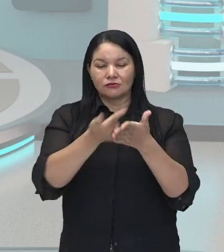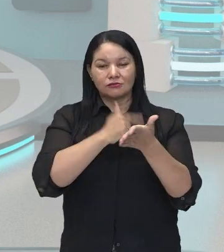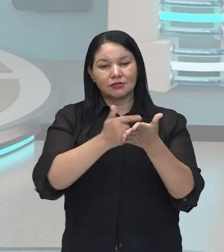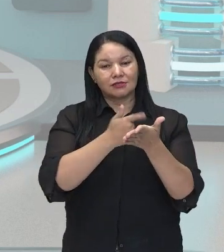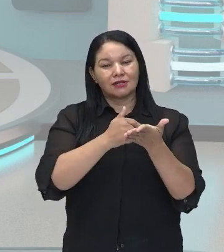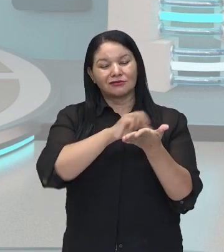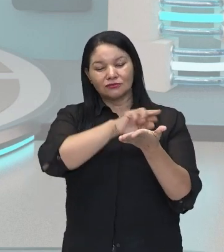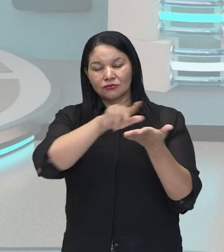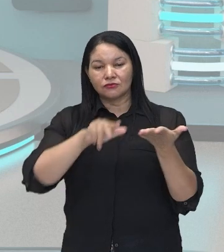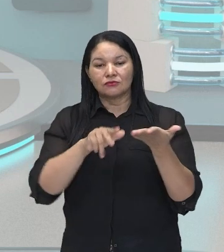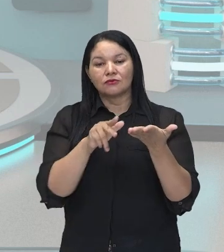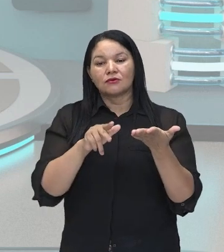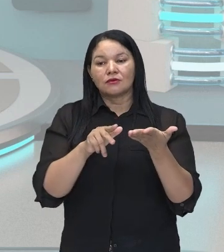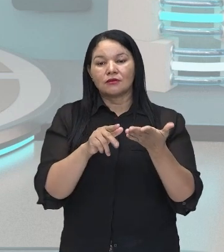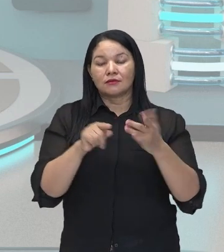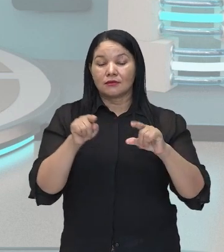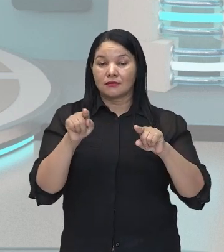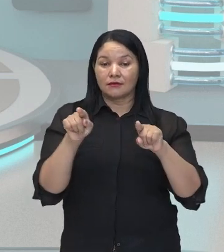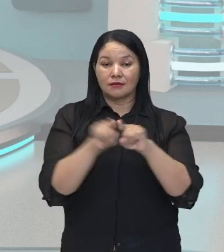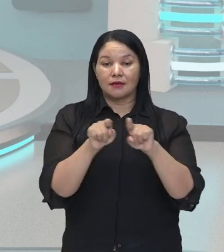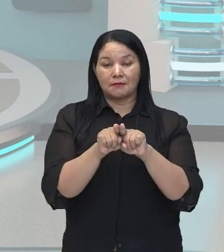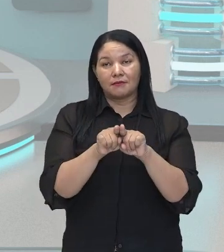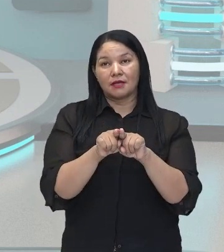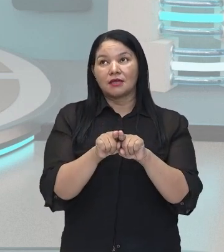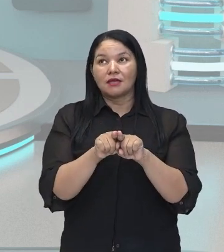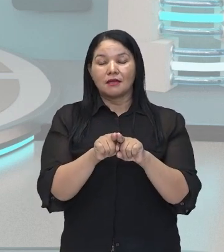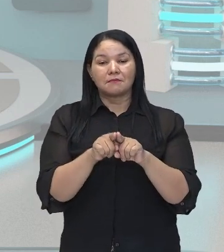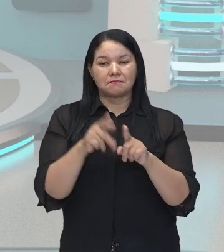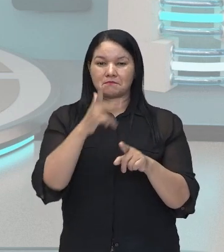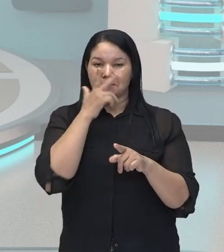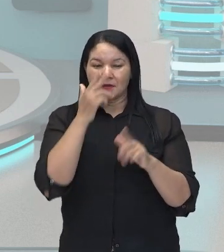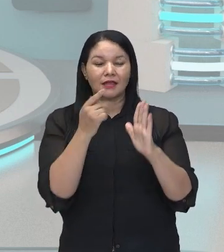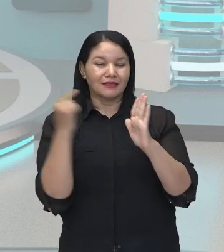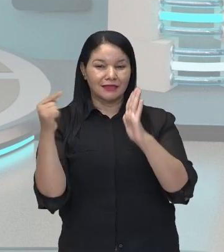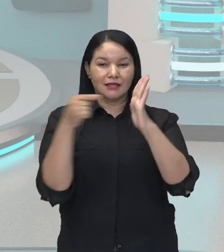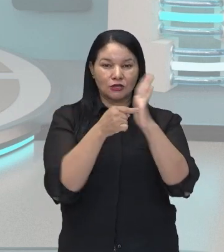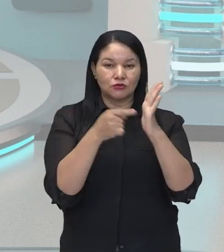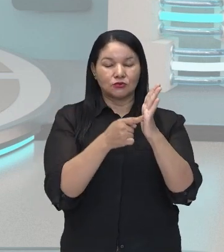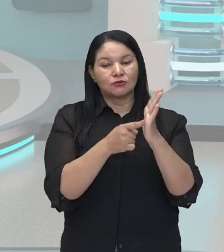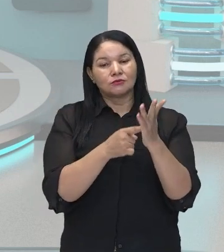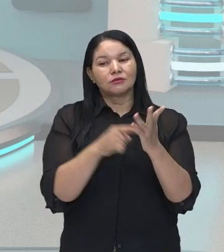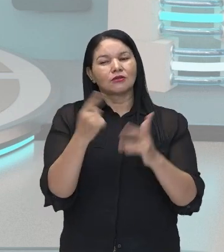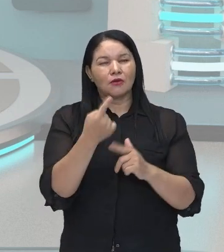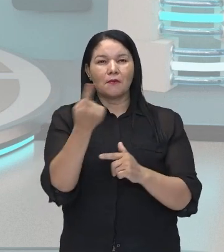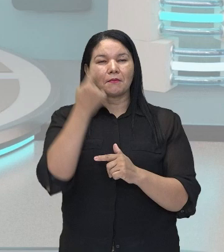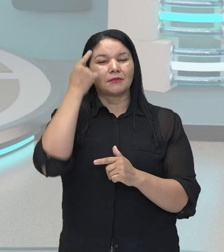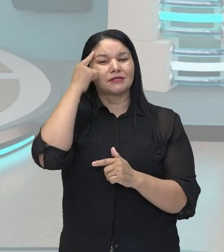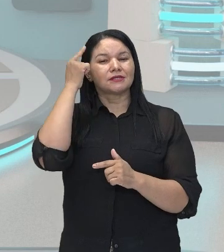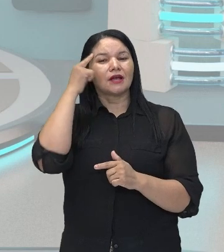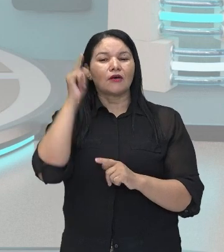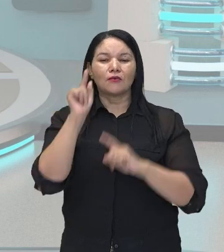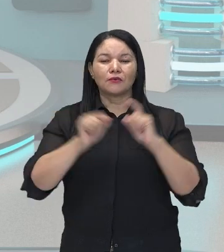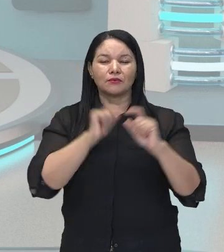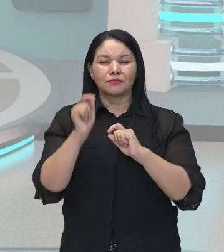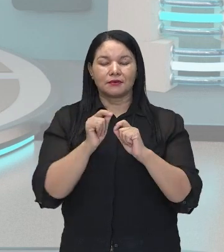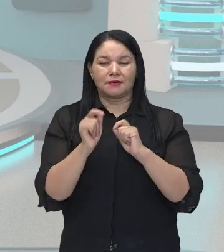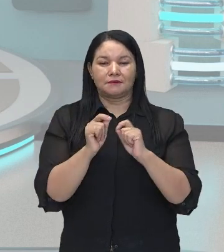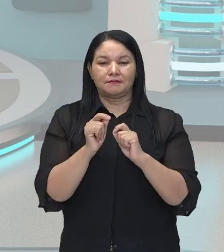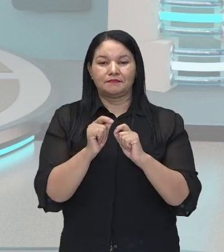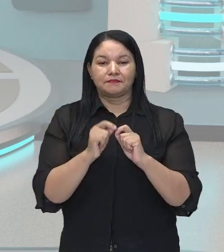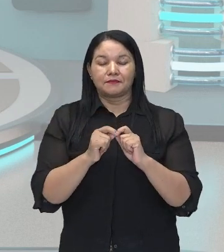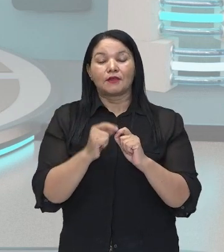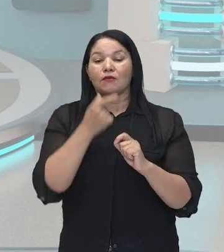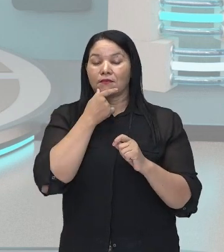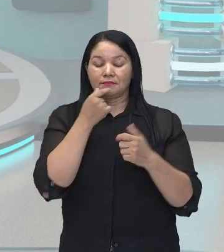né, de denúncia social, podemos pensar dessa forma, nós vamos ter um autor que se mantém